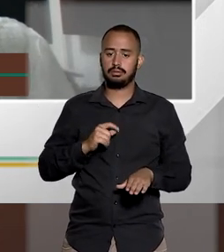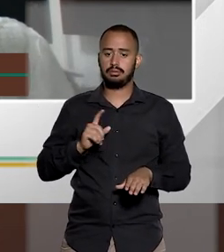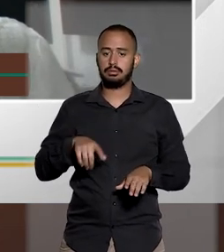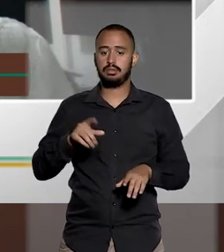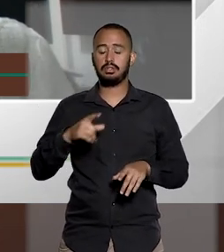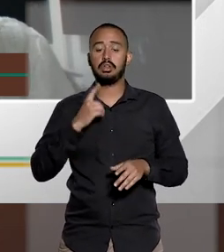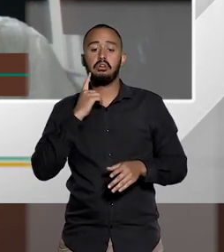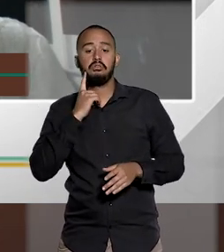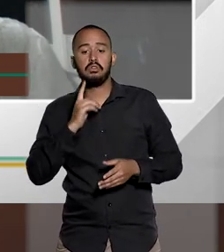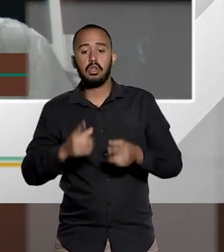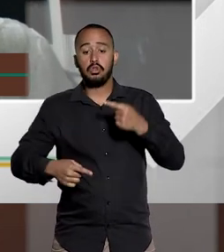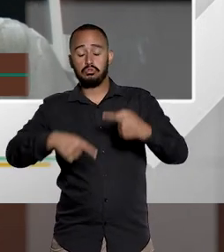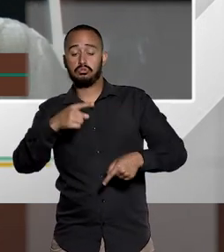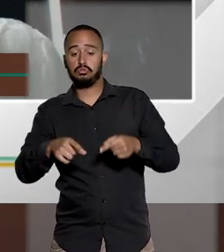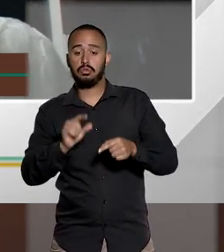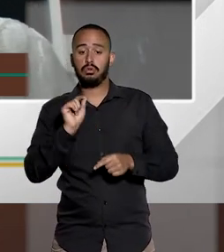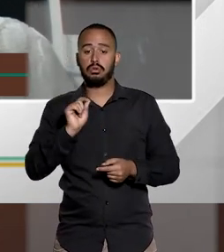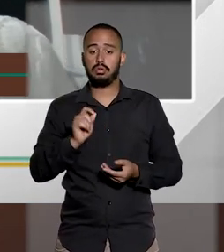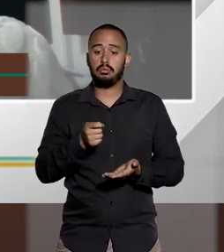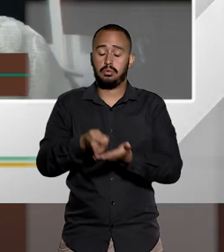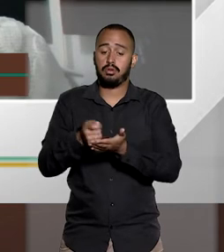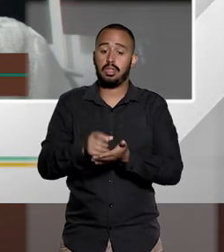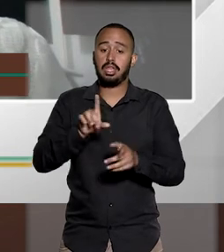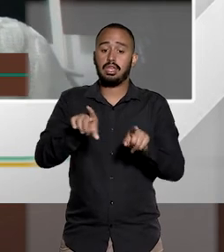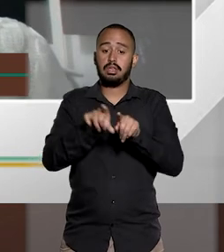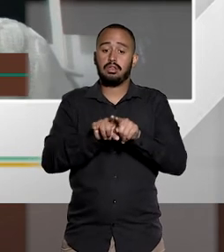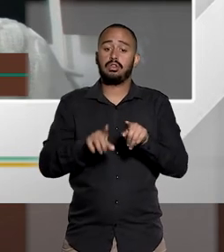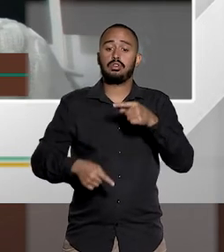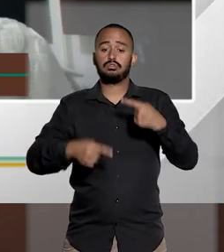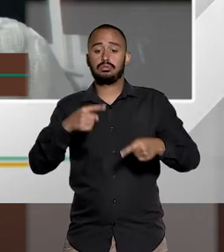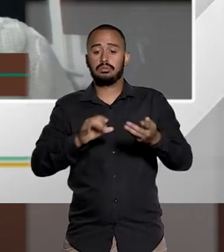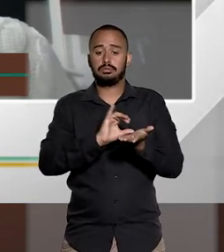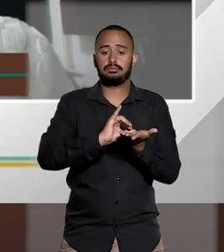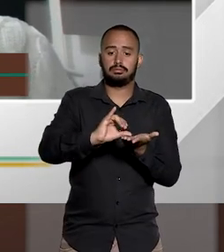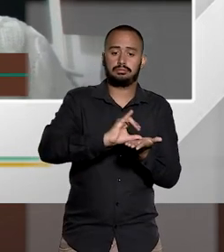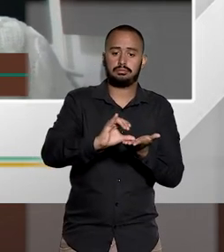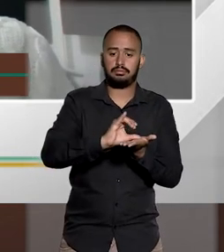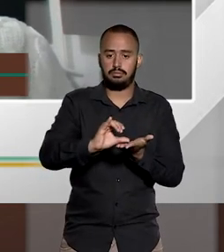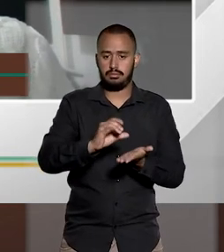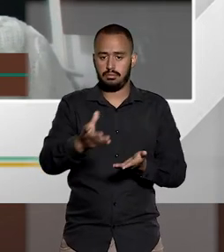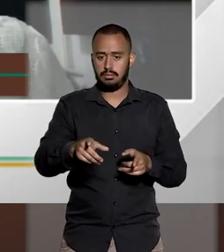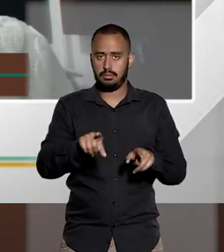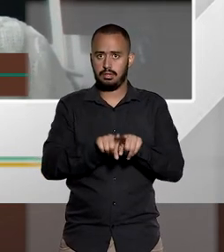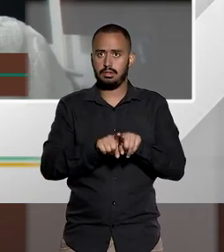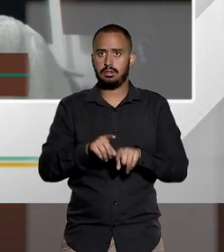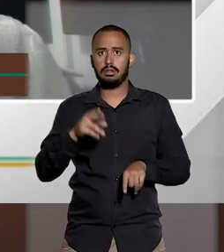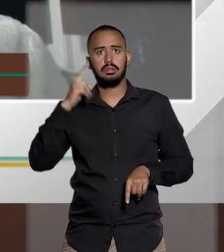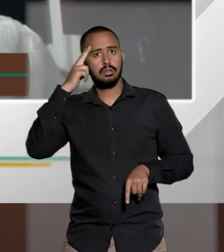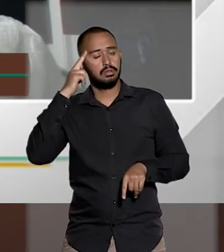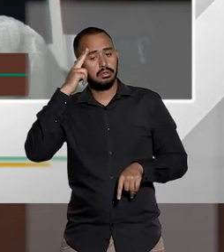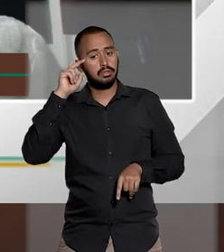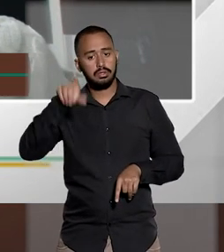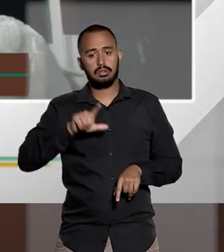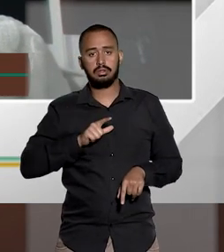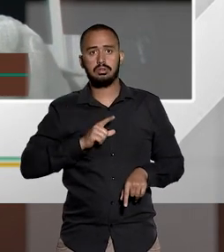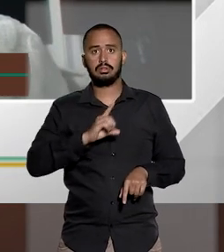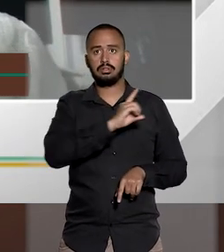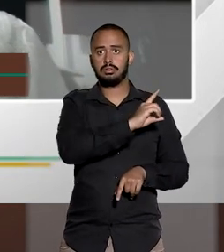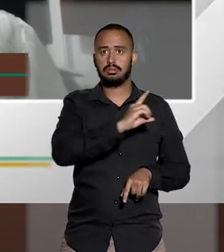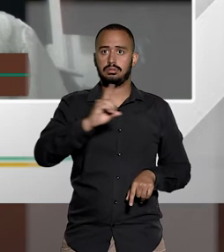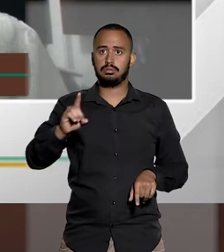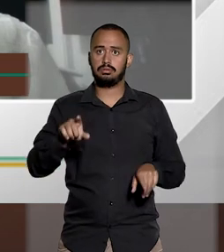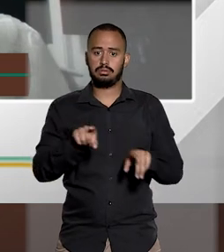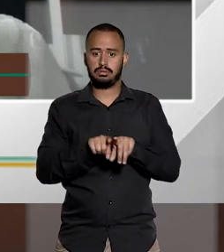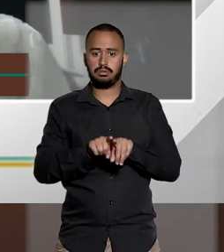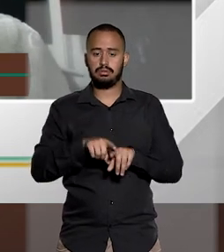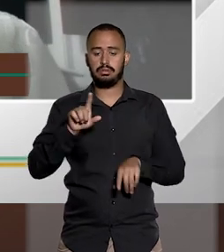discute indenizações. Mas essas hipóteses são apenas exemplificativas. Não há impedimento a que outros direitos